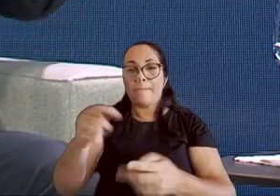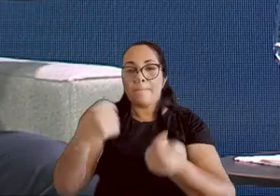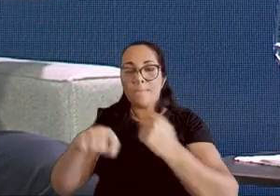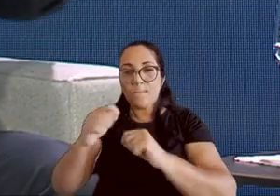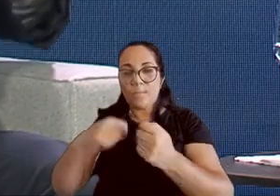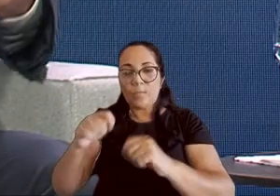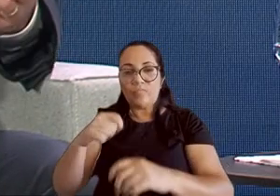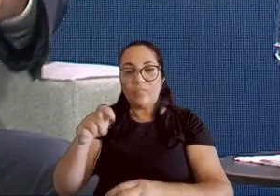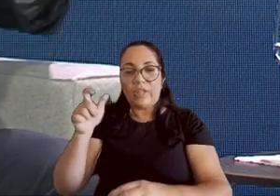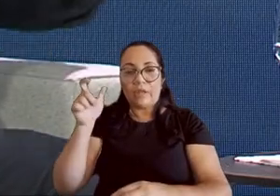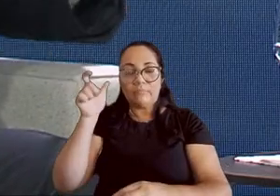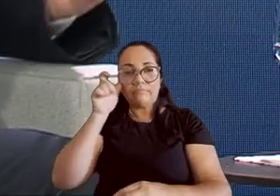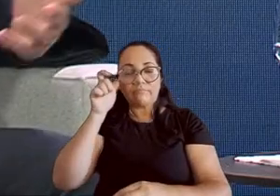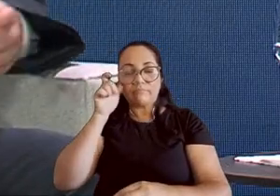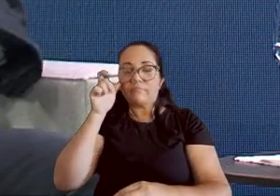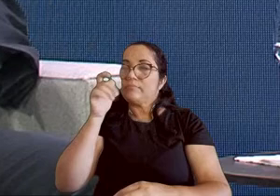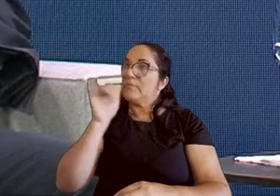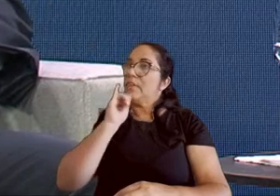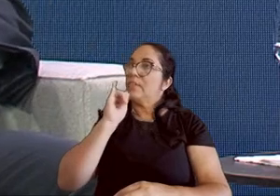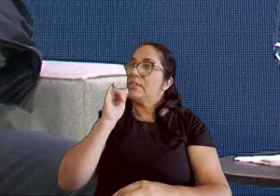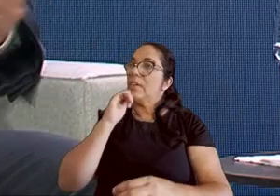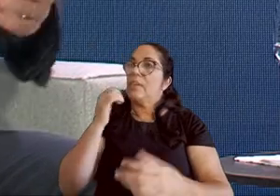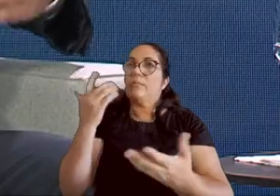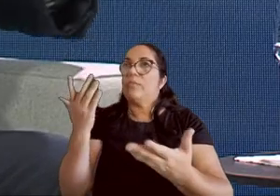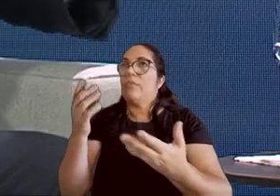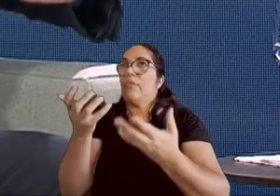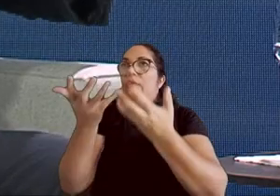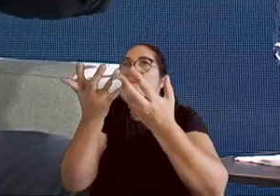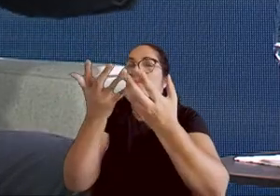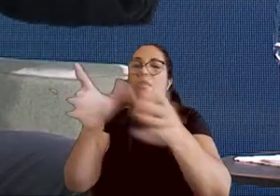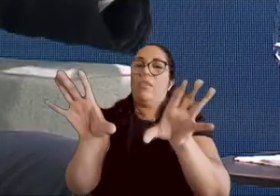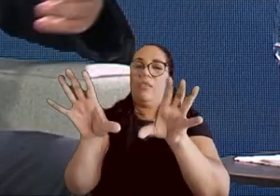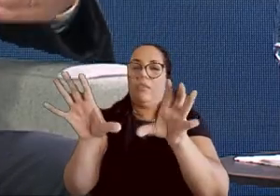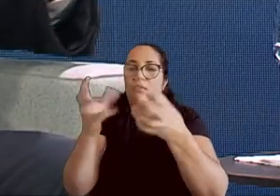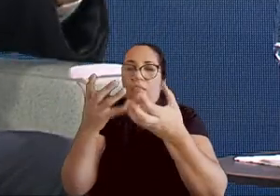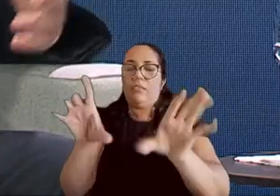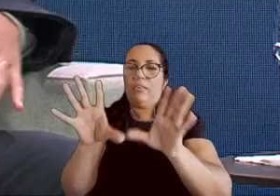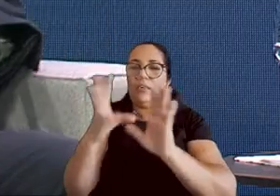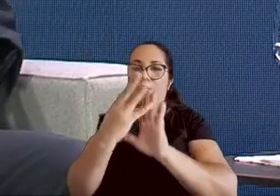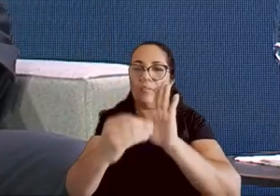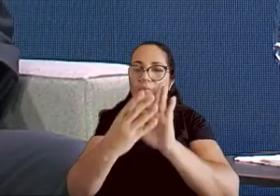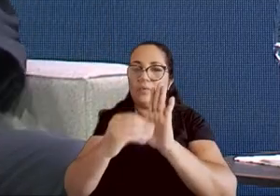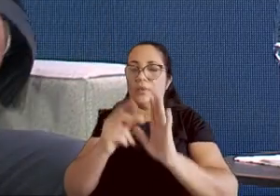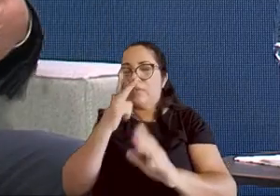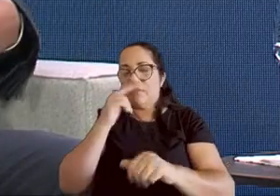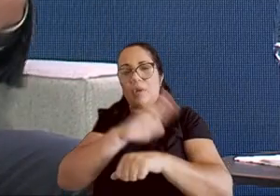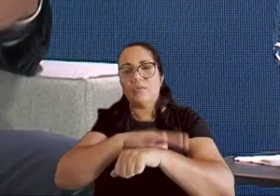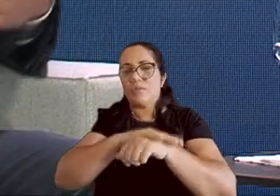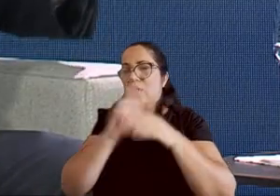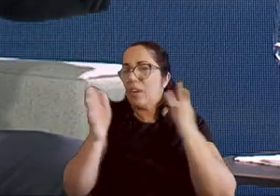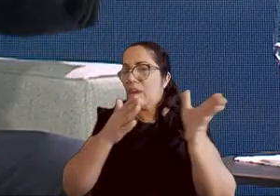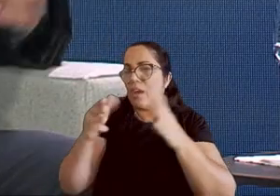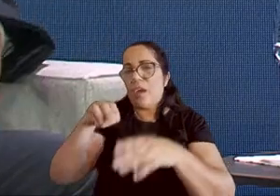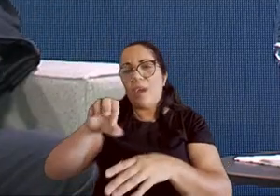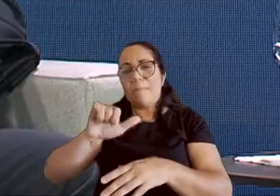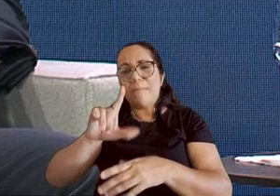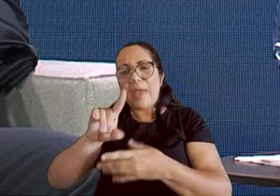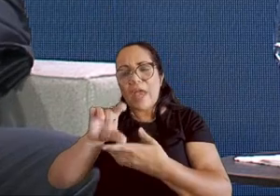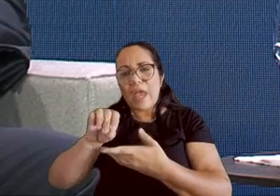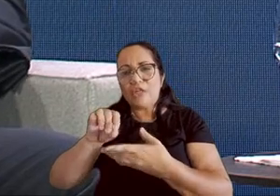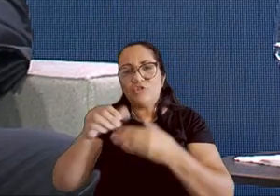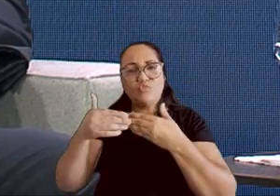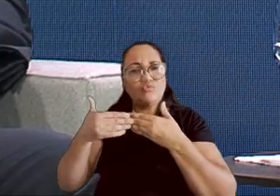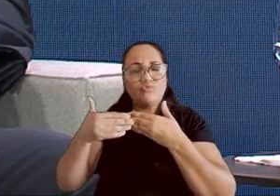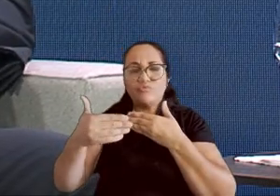os prédios de Equilíbrio vai ser um pouco mais alto que a gente tá vendo mas acho que a média o longo prazo é ótimo mercado Isso é saudável é aquele processo de desenvolvimento